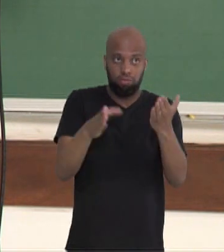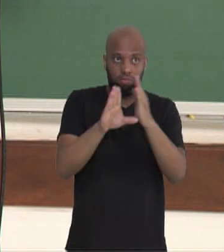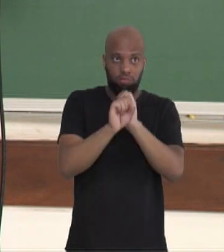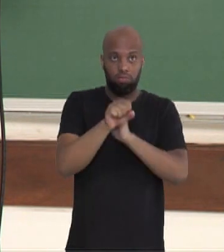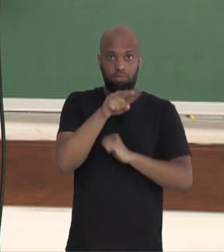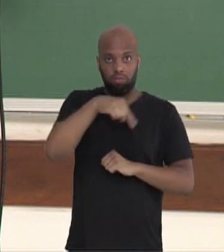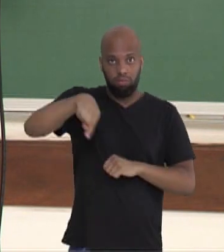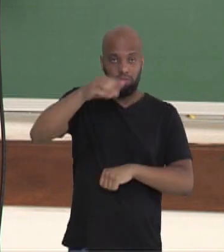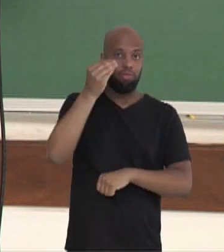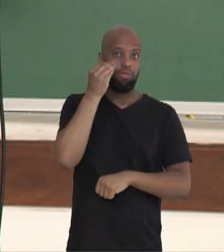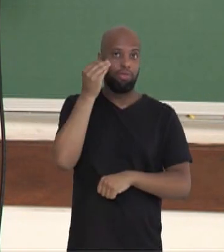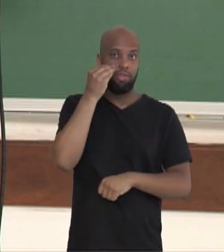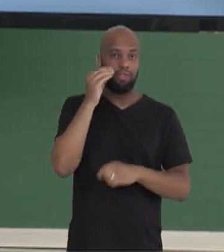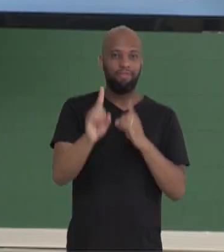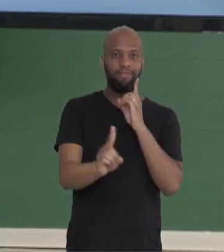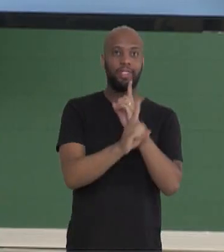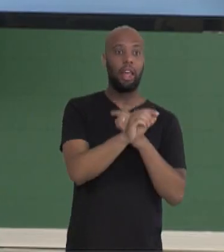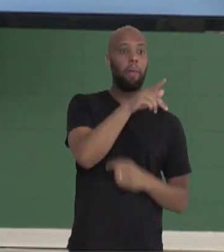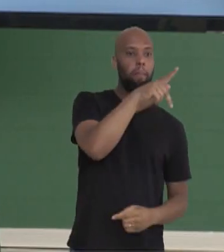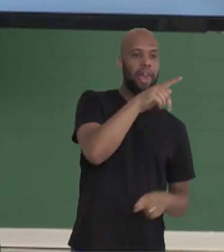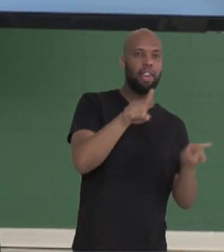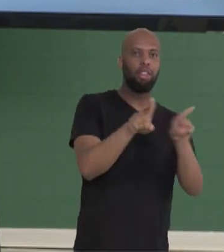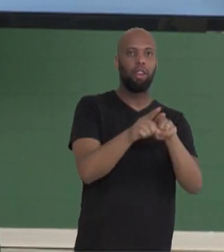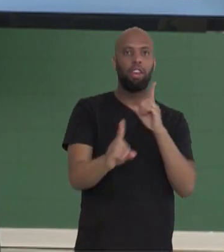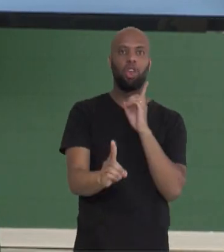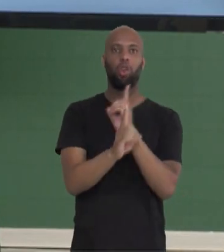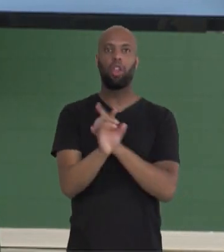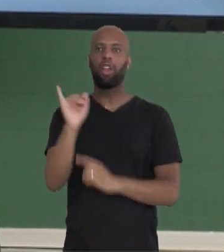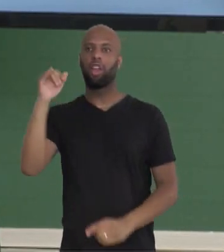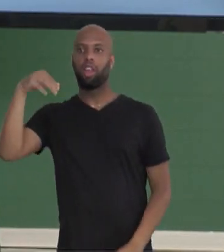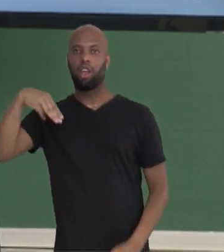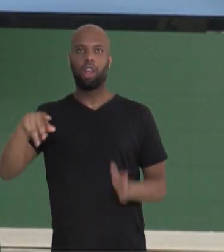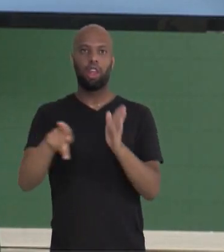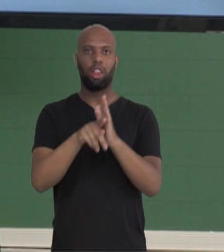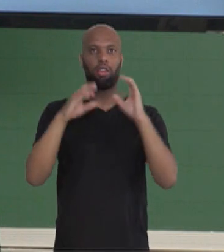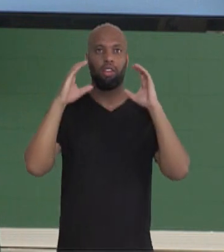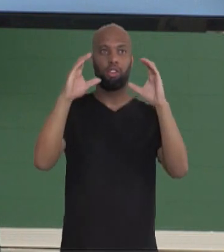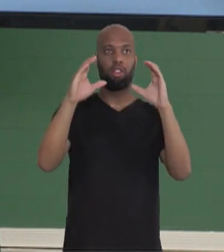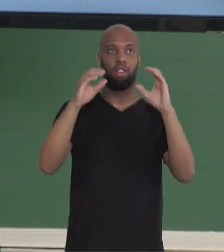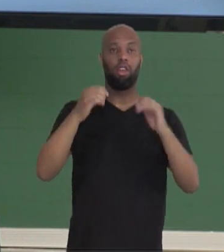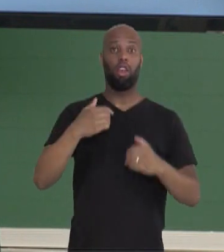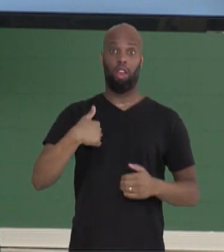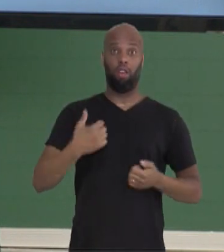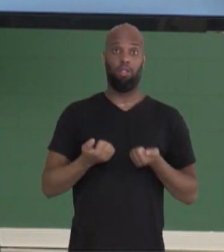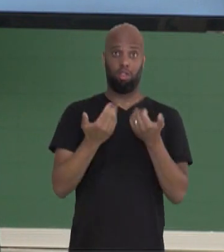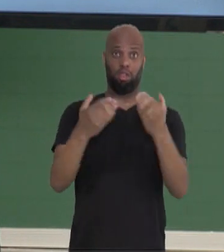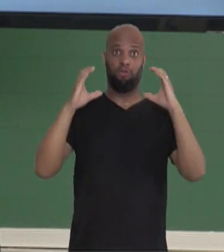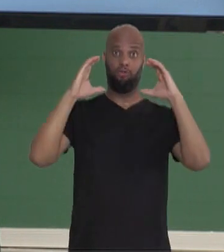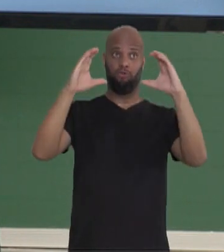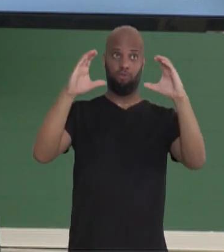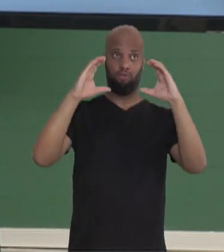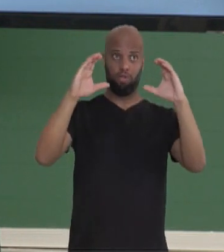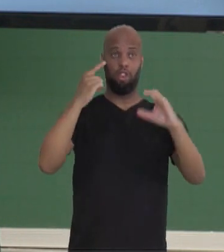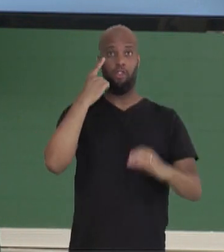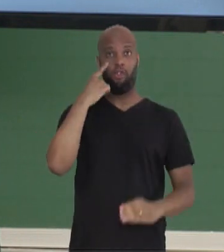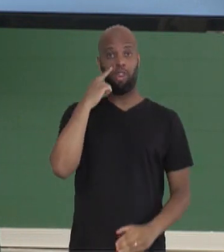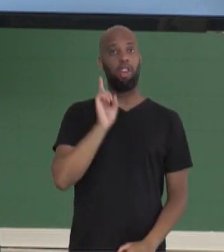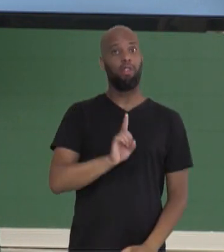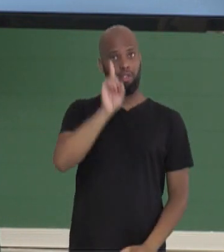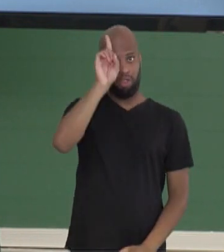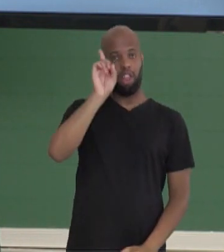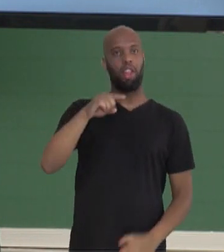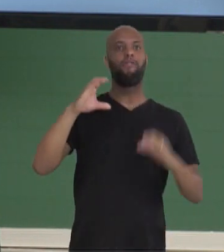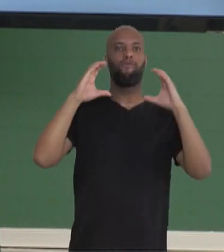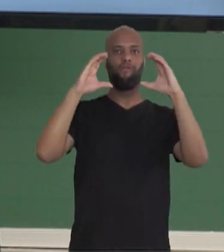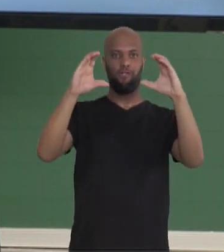poderem calcular o período e a imagem de uma determinada função. Então tá aqui a minha função. Primeira coisa que eu vou olhar, ela é uma função